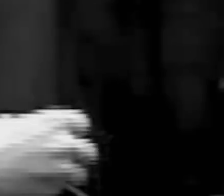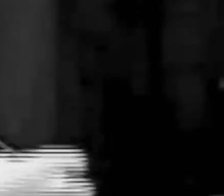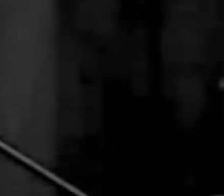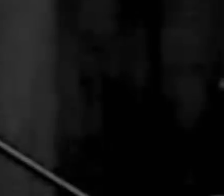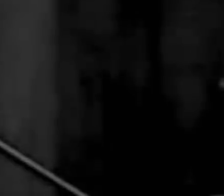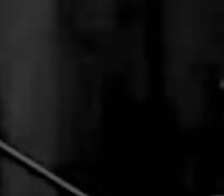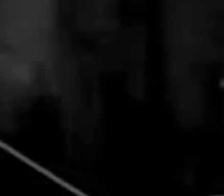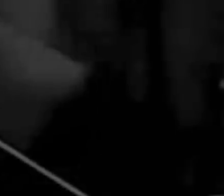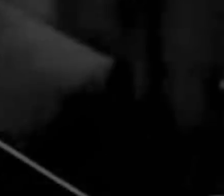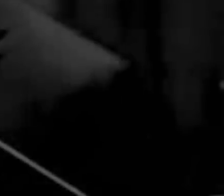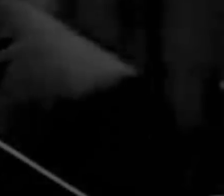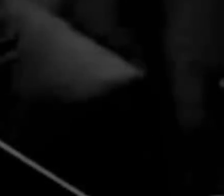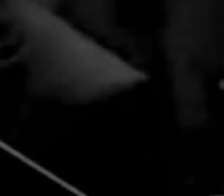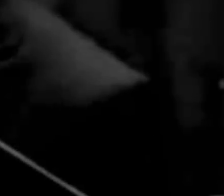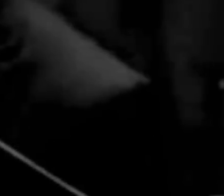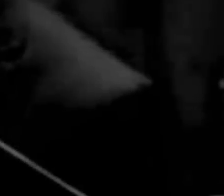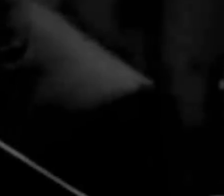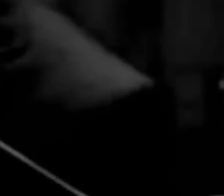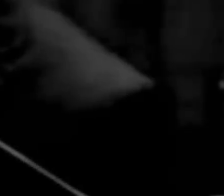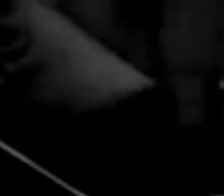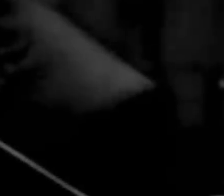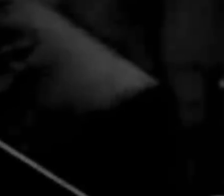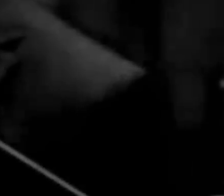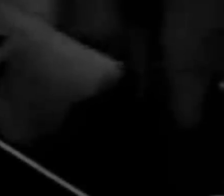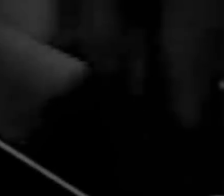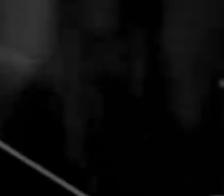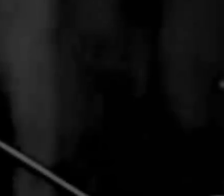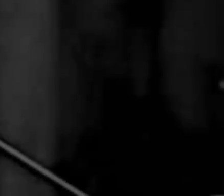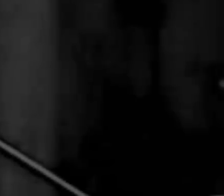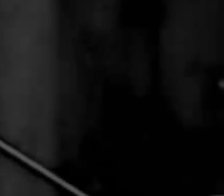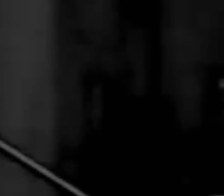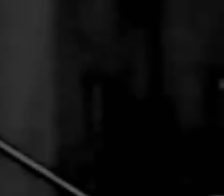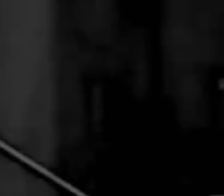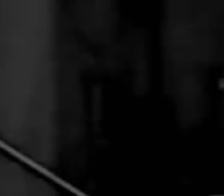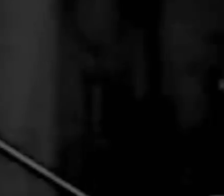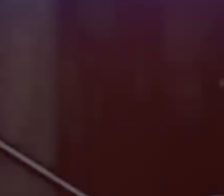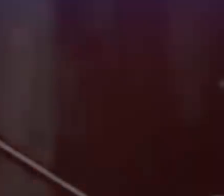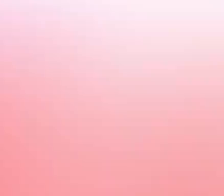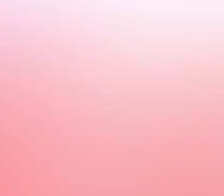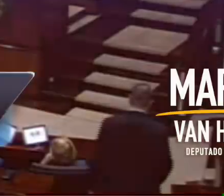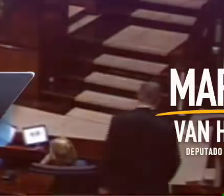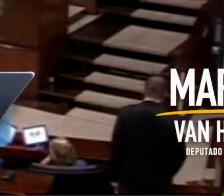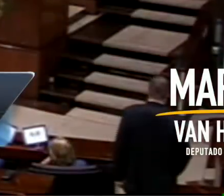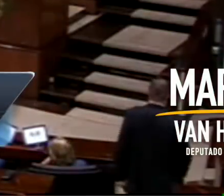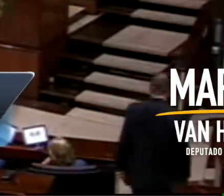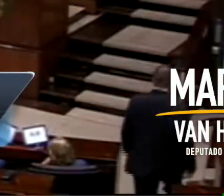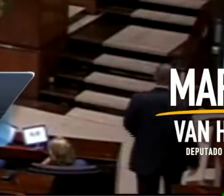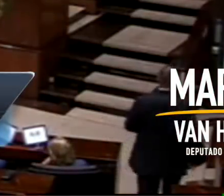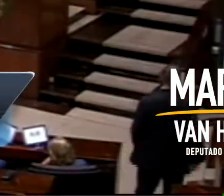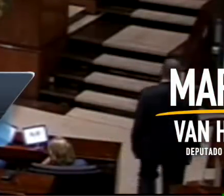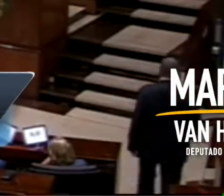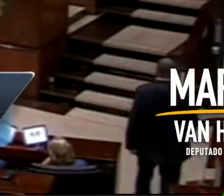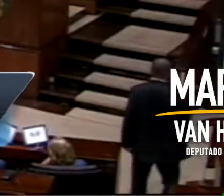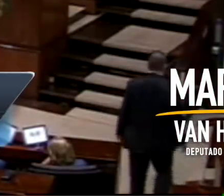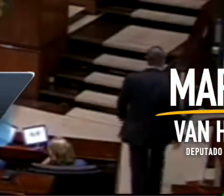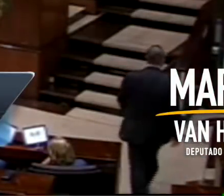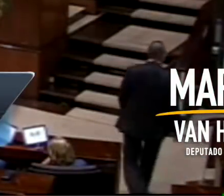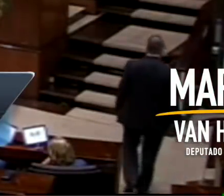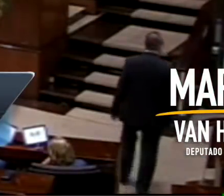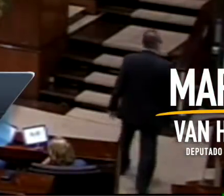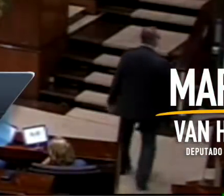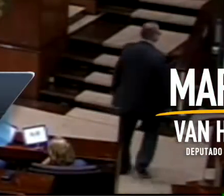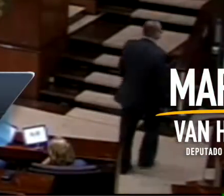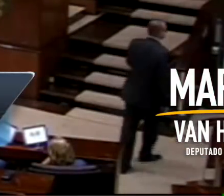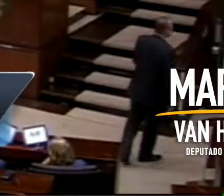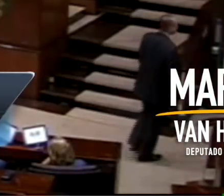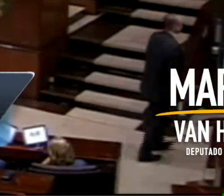PT, PCdoB e PSOL. Sempre que se reúnem não dá coisa boa. Eu gostaria aqui, já que a pauta é segurança pública,